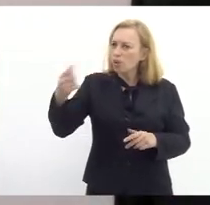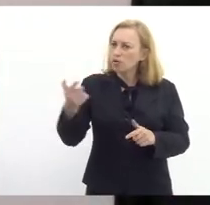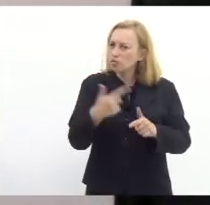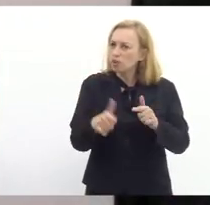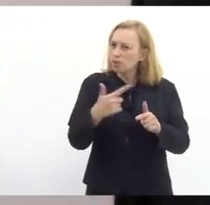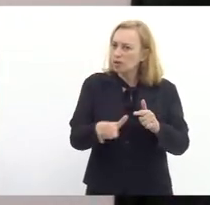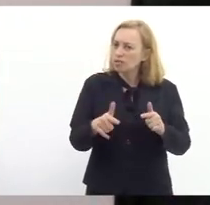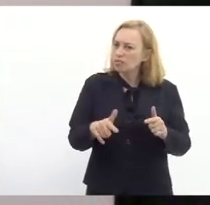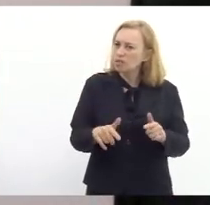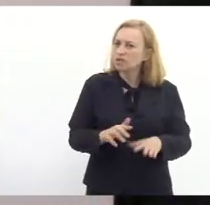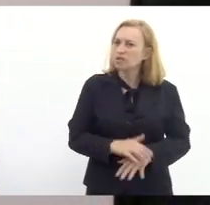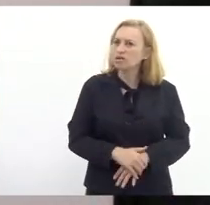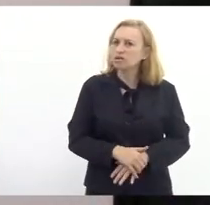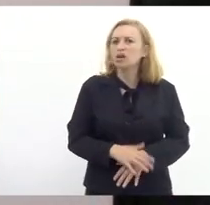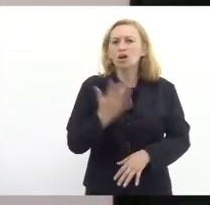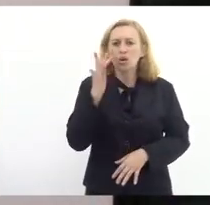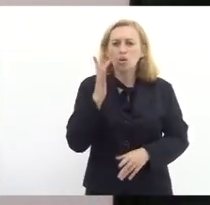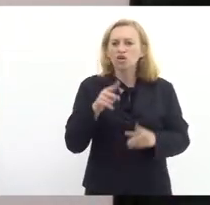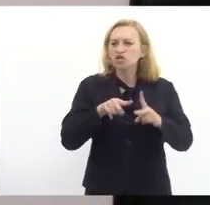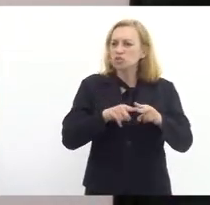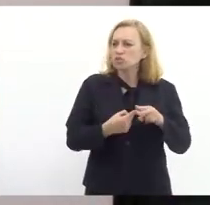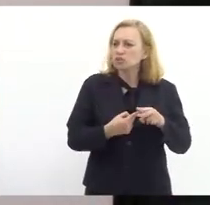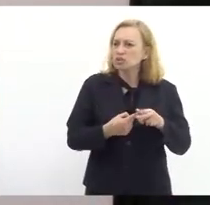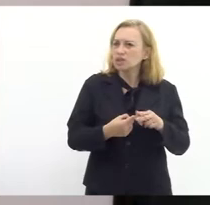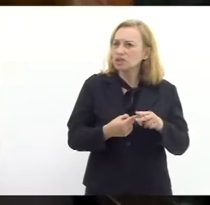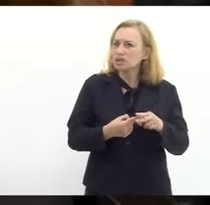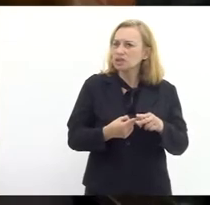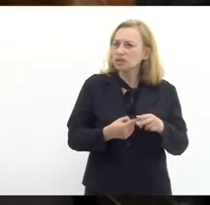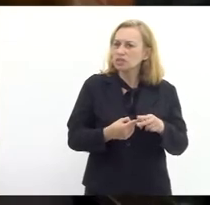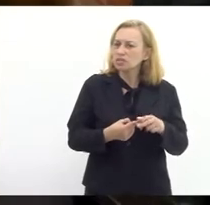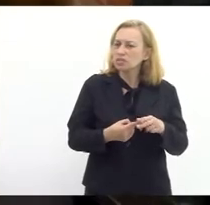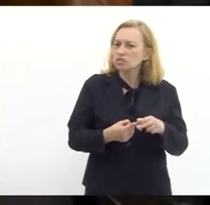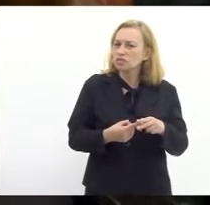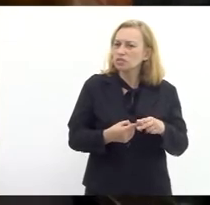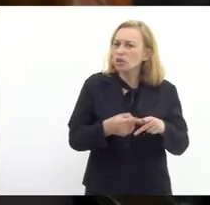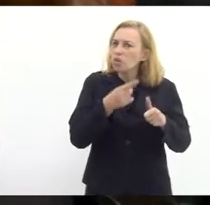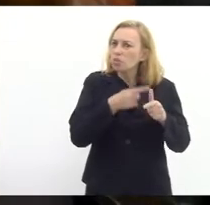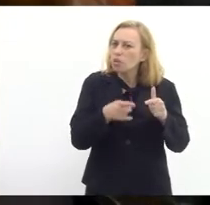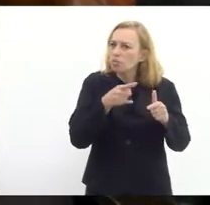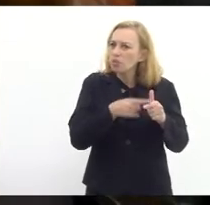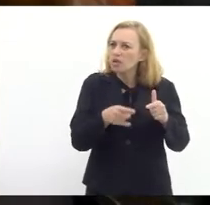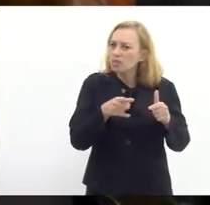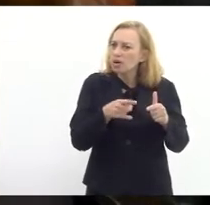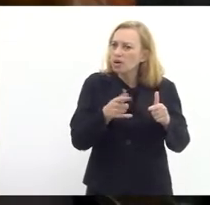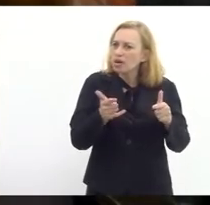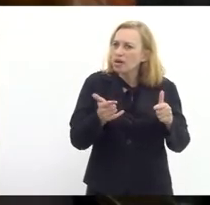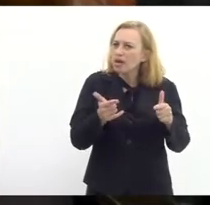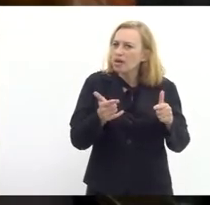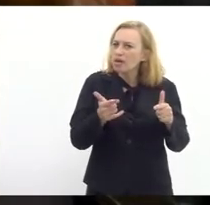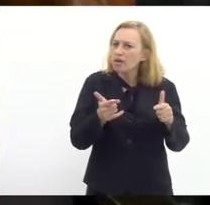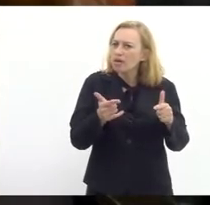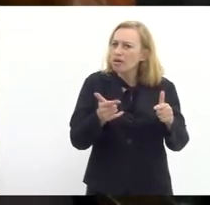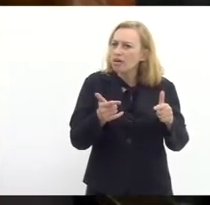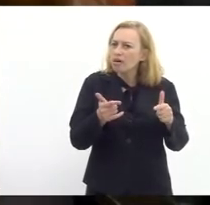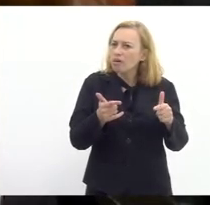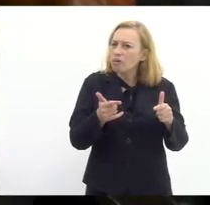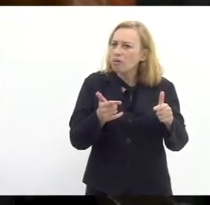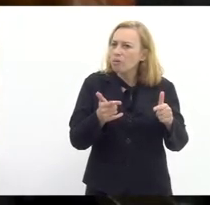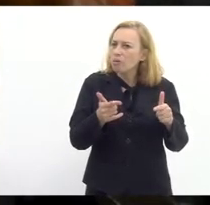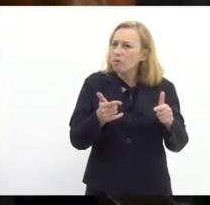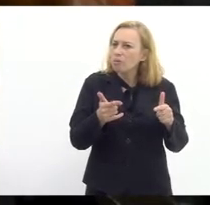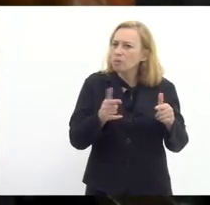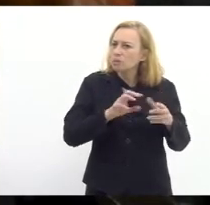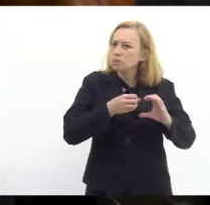desse serviço? Eu acho que a manutenção é um problema que ele